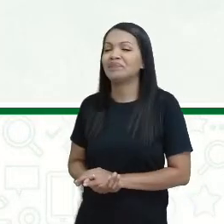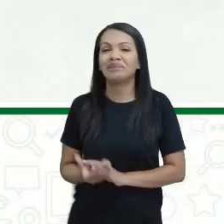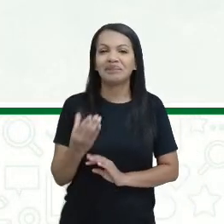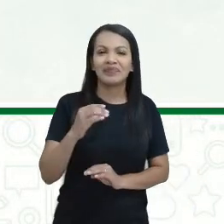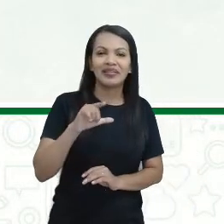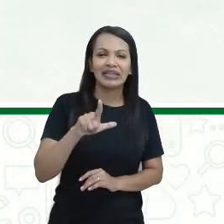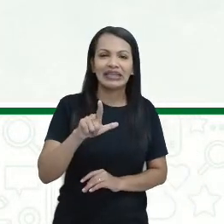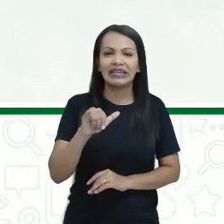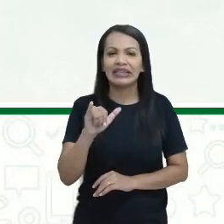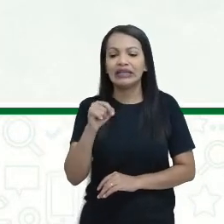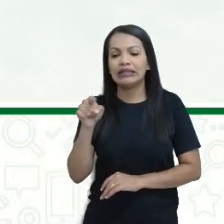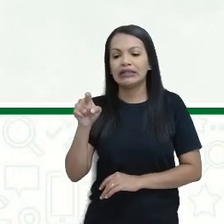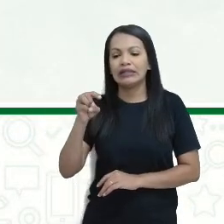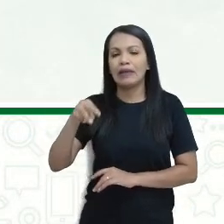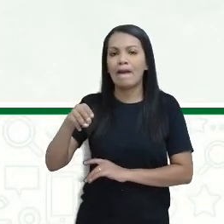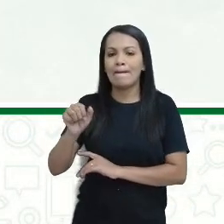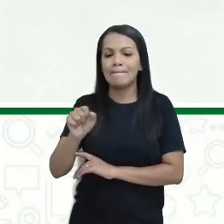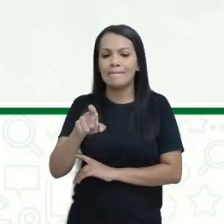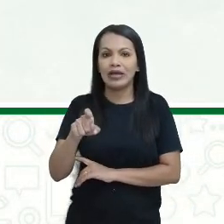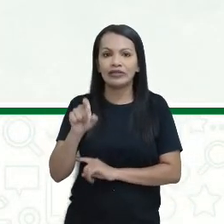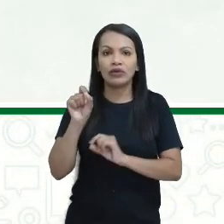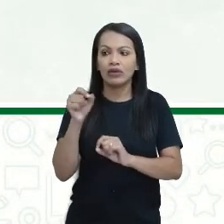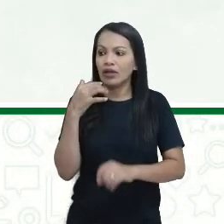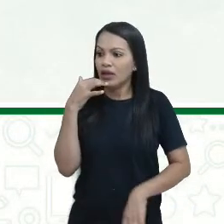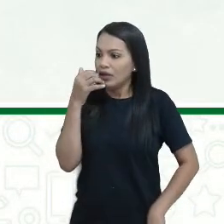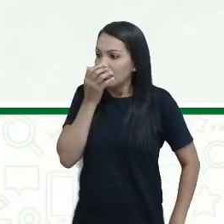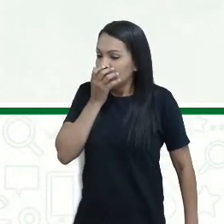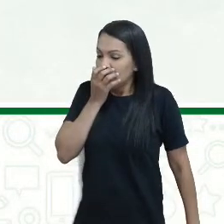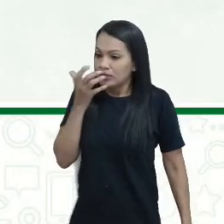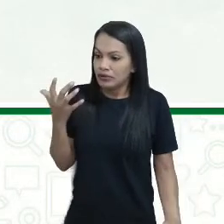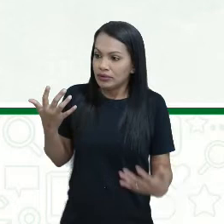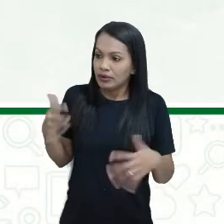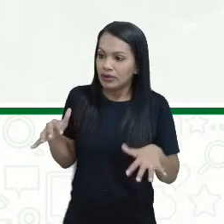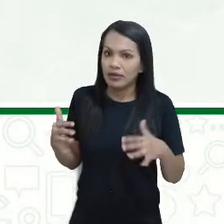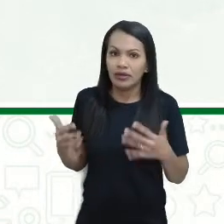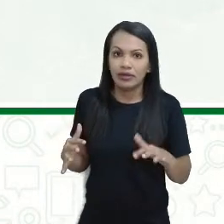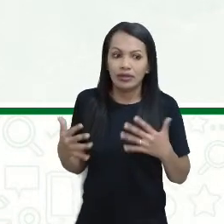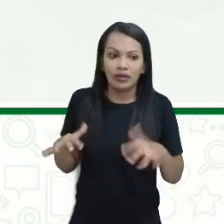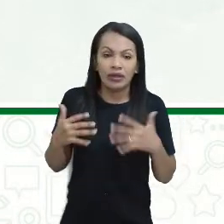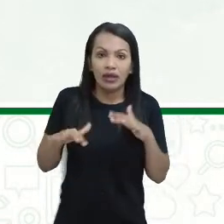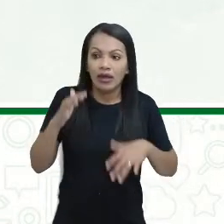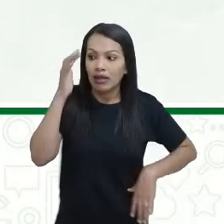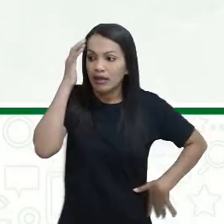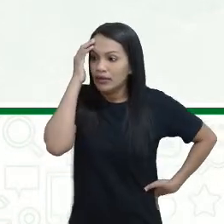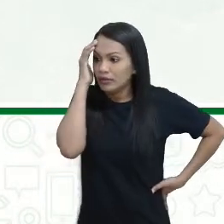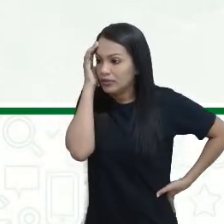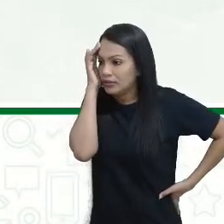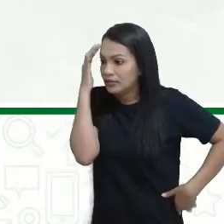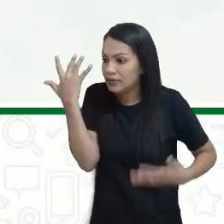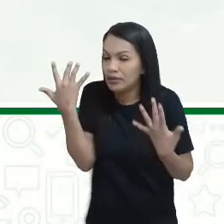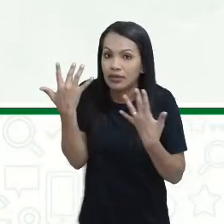clímax é aquela hora do suspense. É o momento máximo da história.